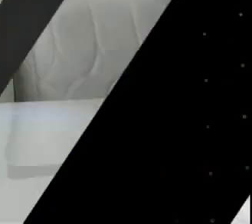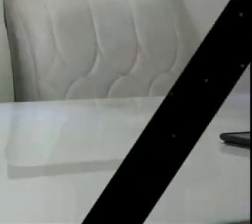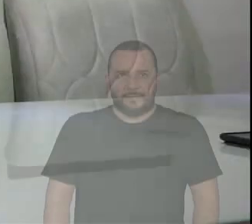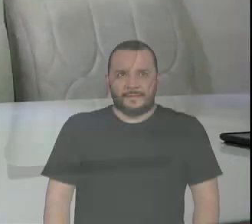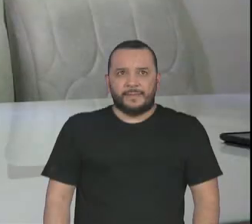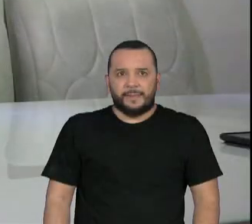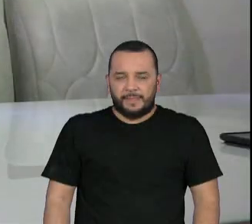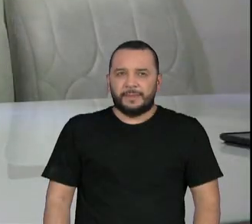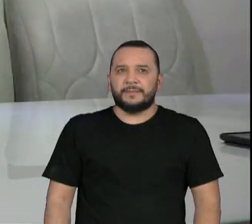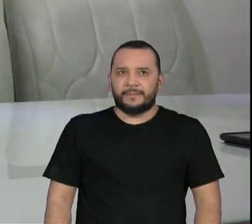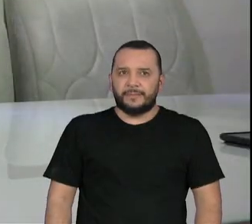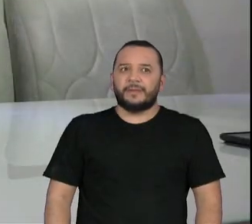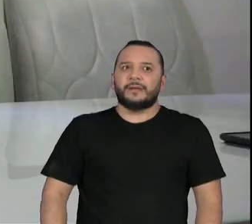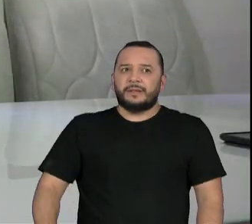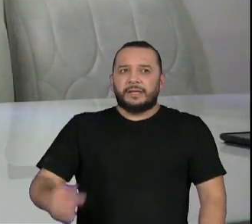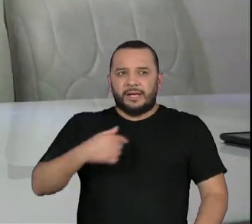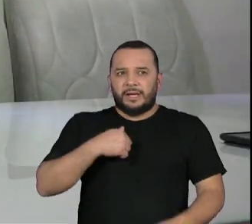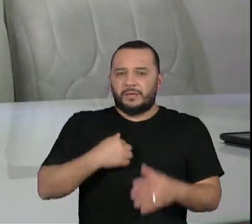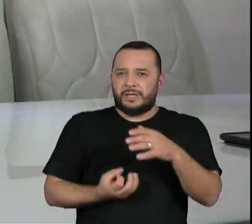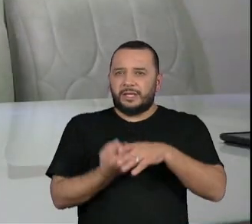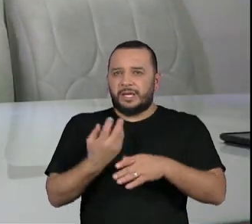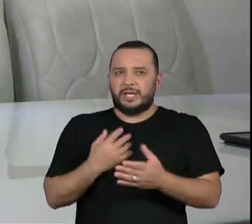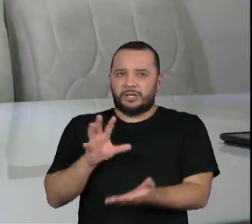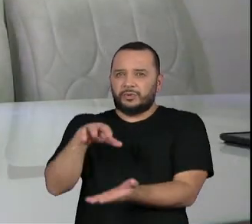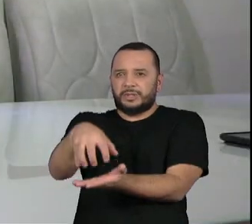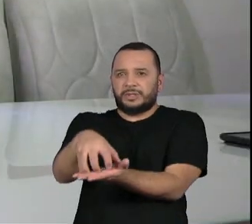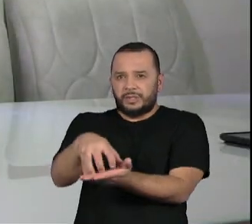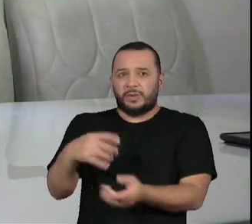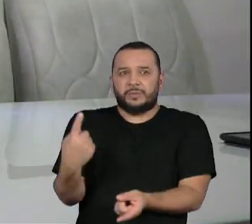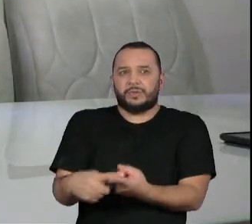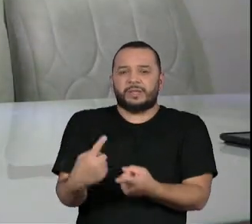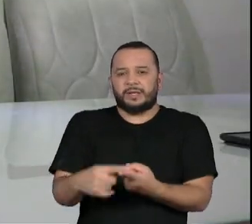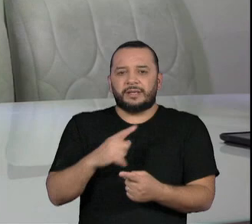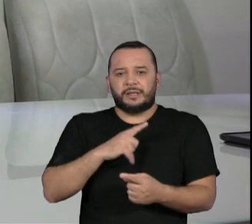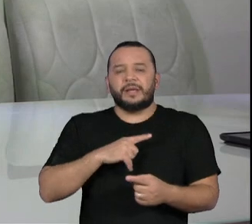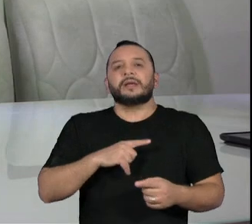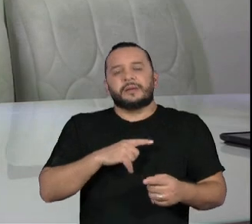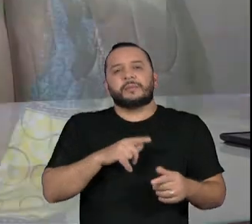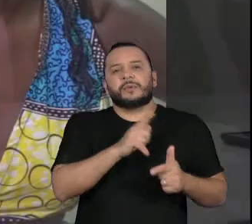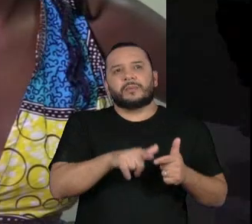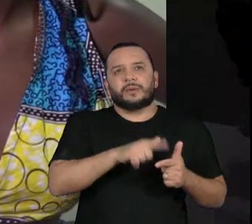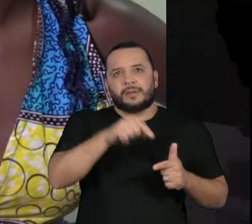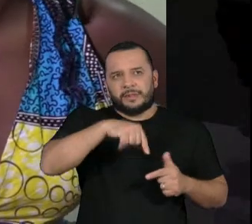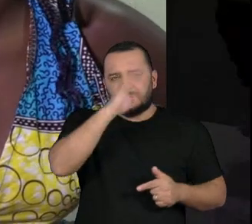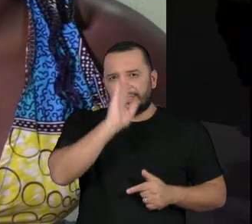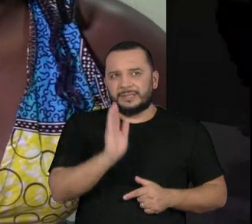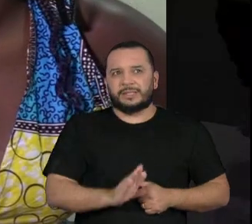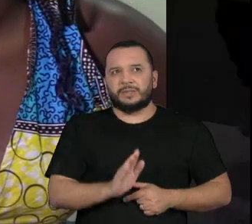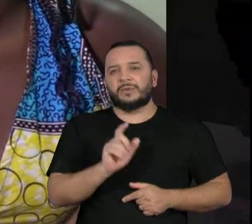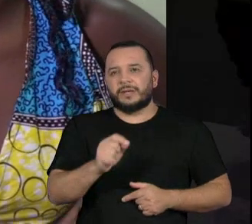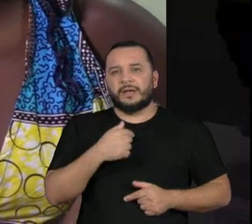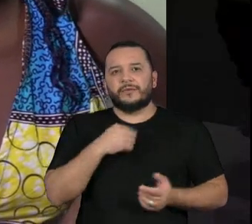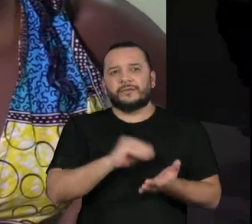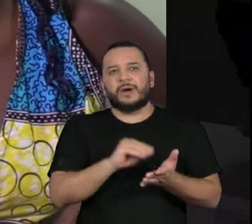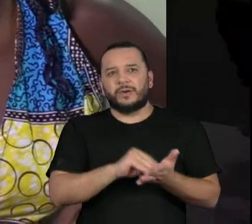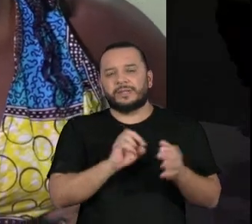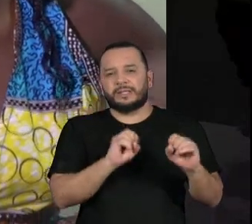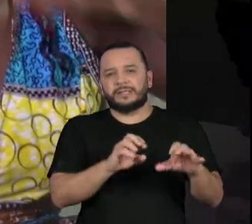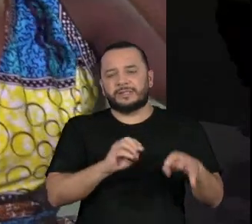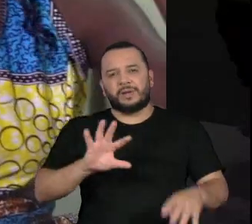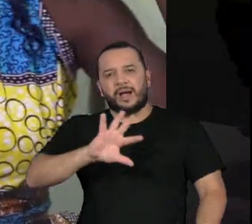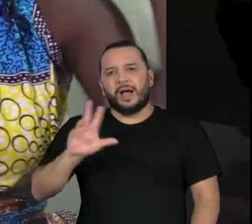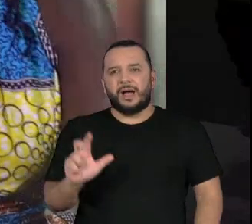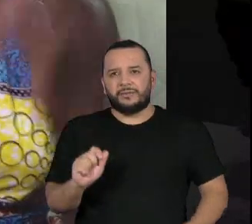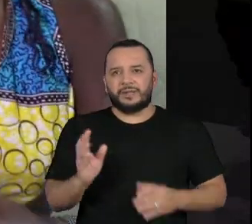O Africa Academy foi uma iniciativa que nasceu de um problema que o Brasil enfrenta há muito tempo, que é a falta do ensino de África nas escolas